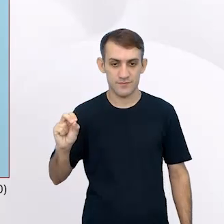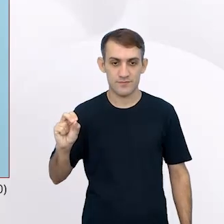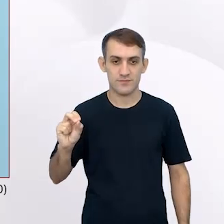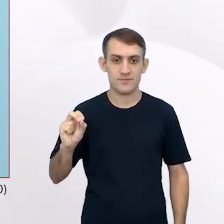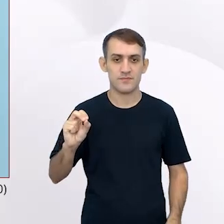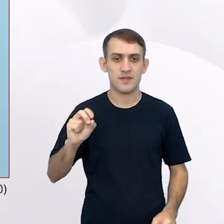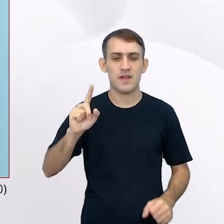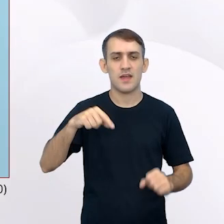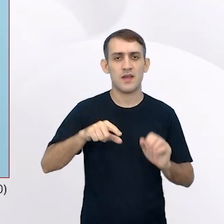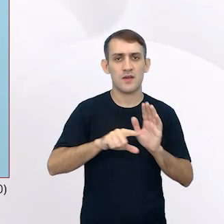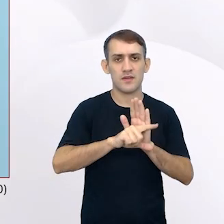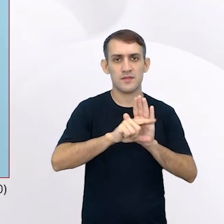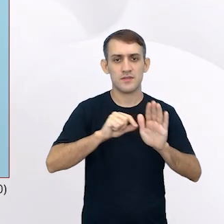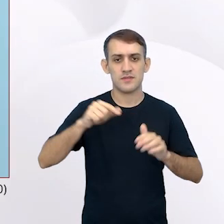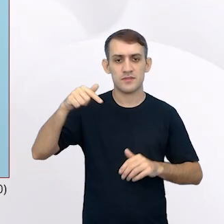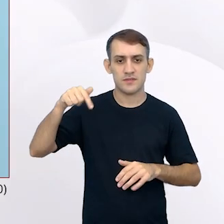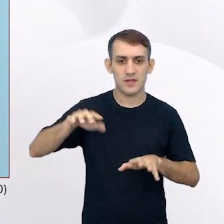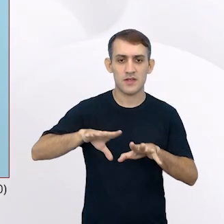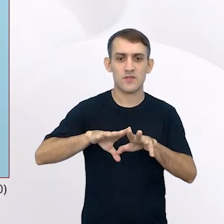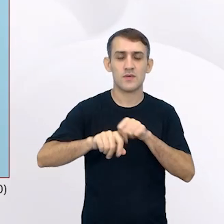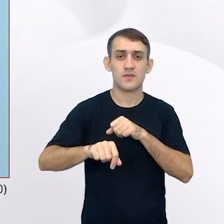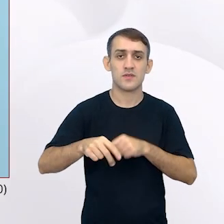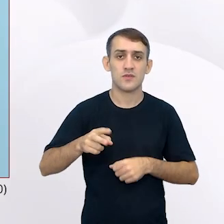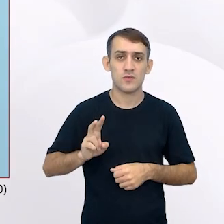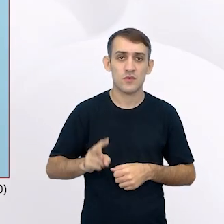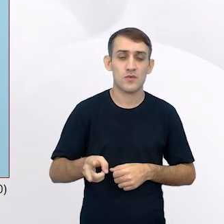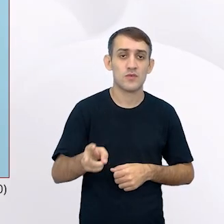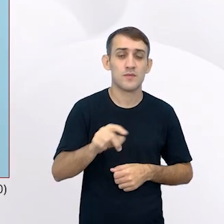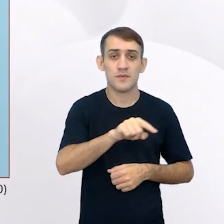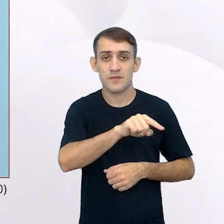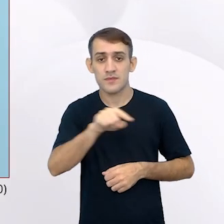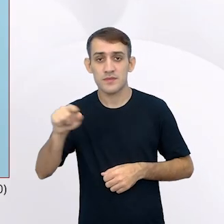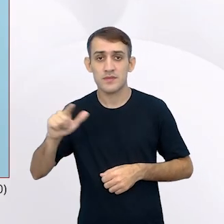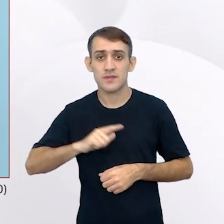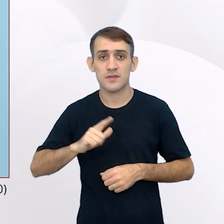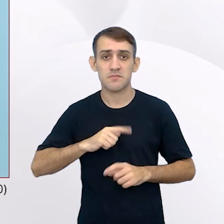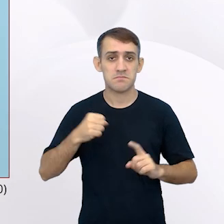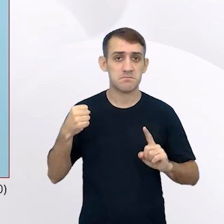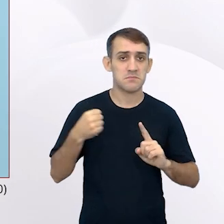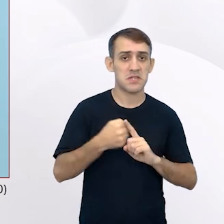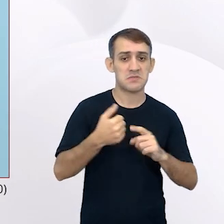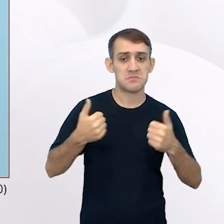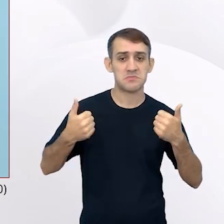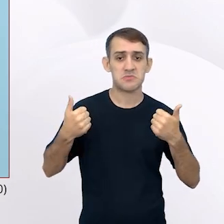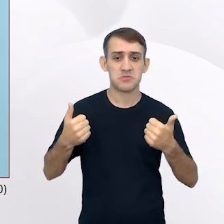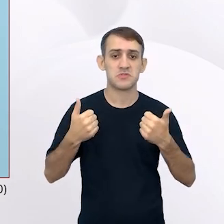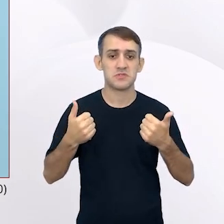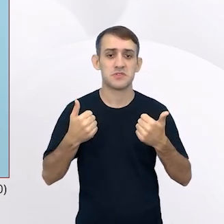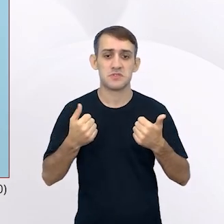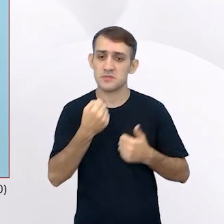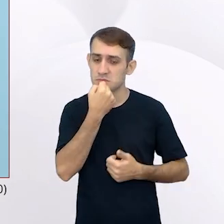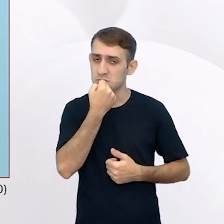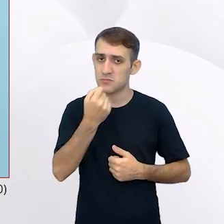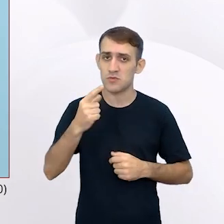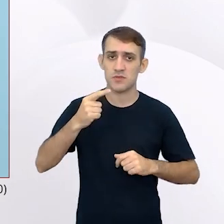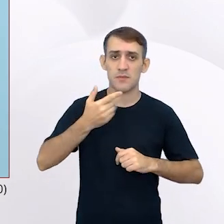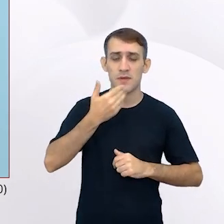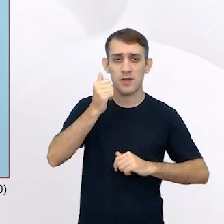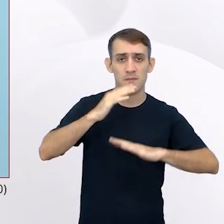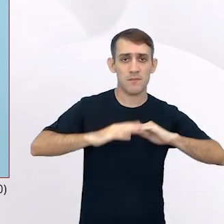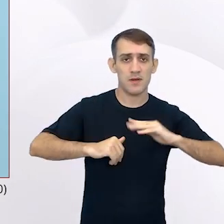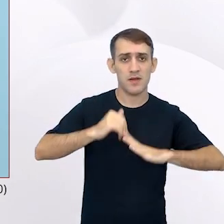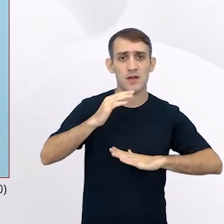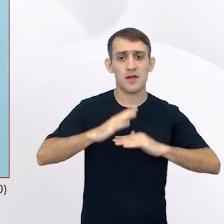27/10/2020, que é do artigo 7, que é a formação continuada para que tenha, então, impacto positivo quanto à sua eficácia na melhoria da